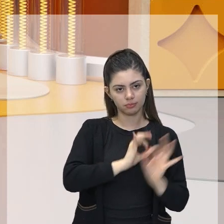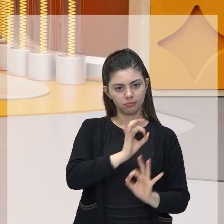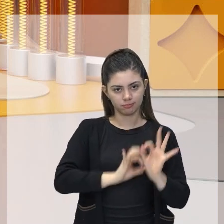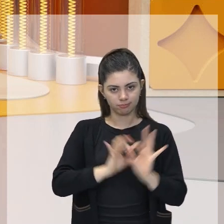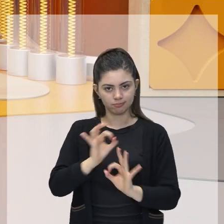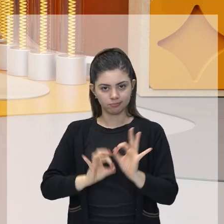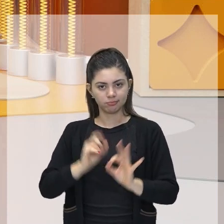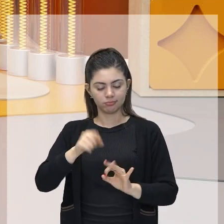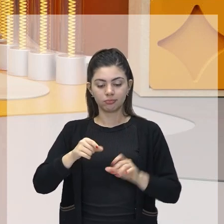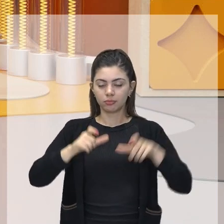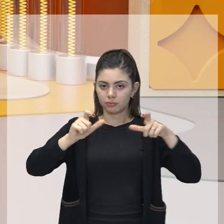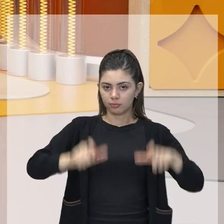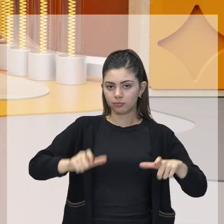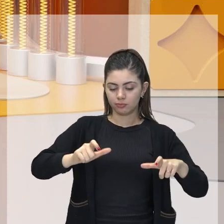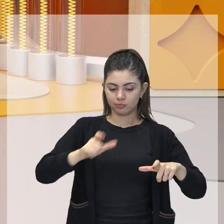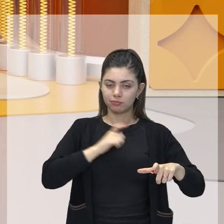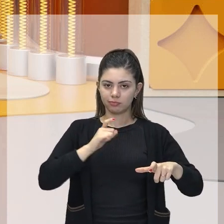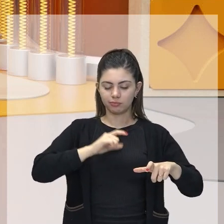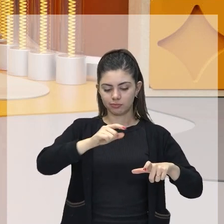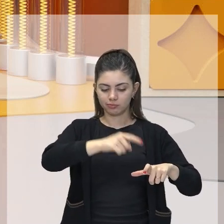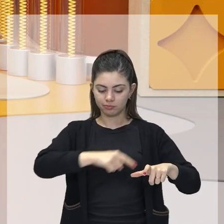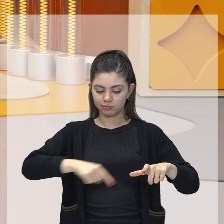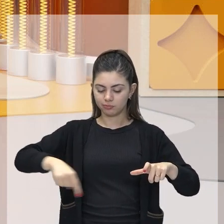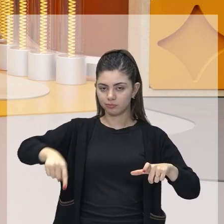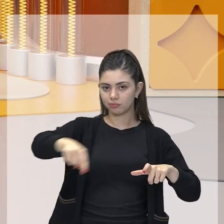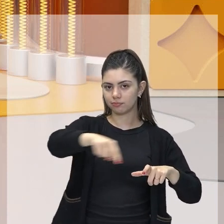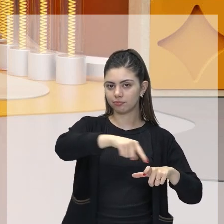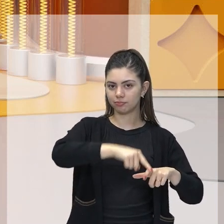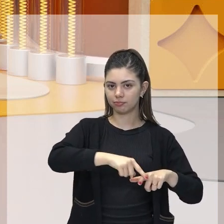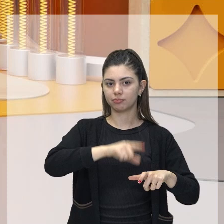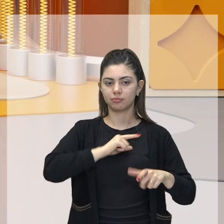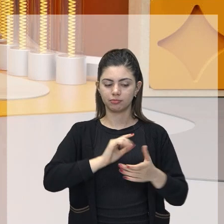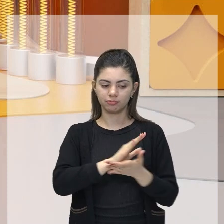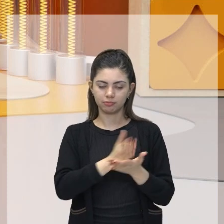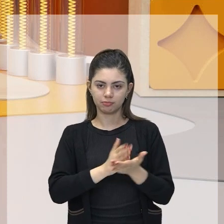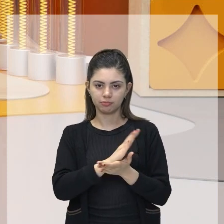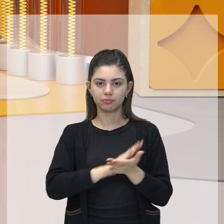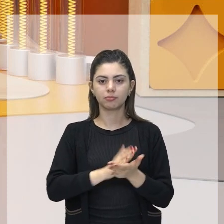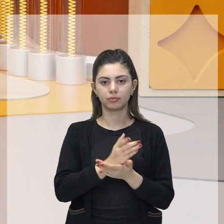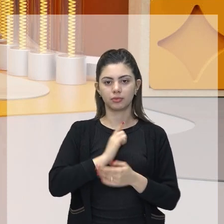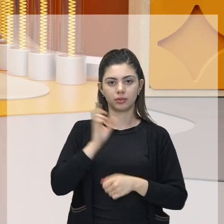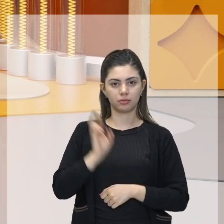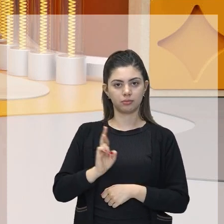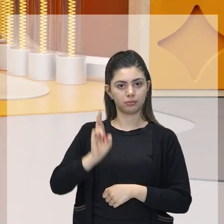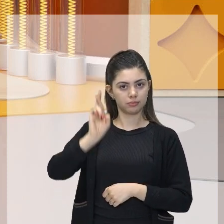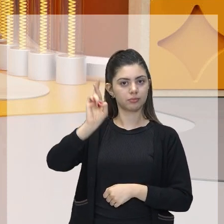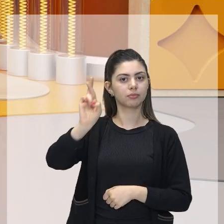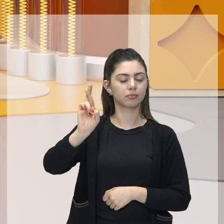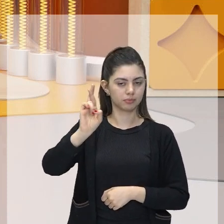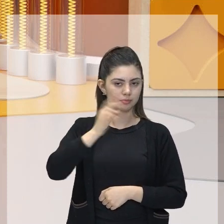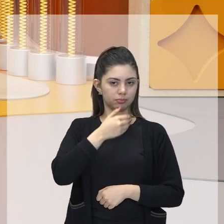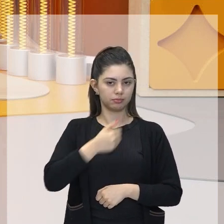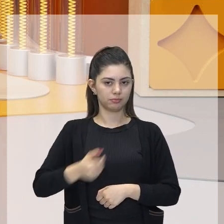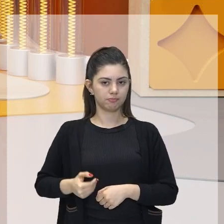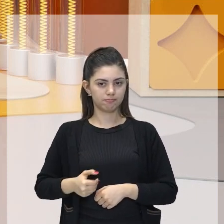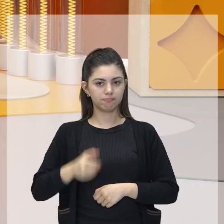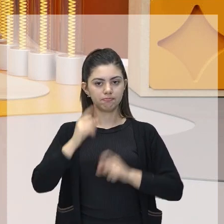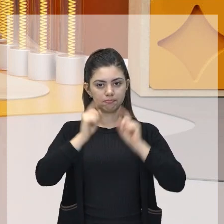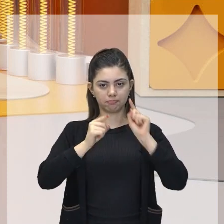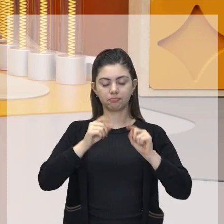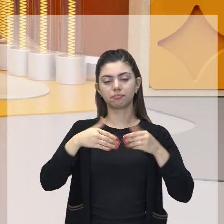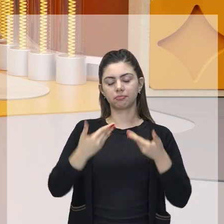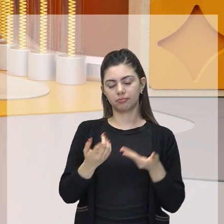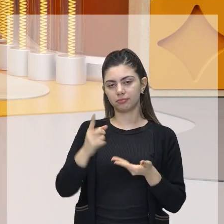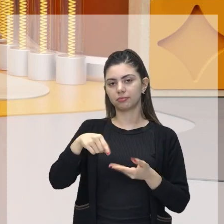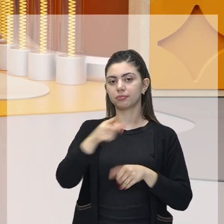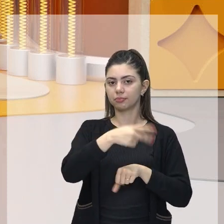aquele território, que é delimitado, que tem um controle de alguém, né? A gente tem ali então aquilo ali definido como sendo um país, é